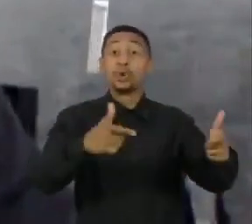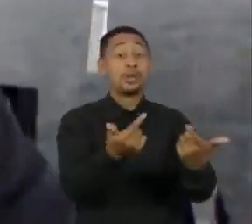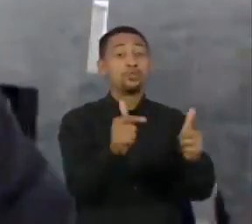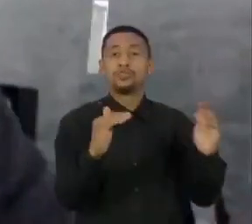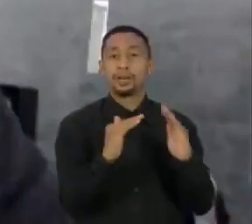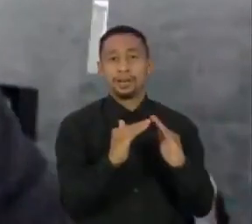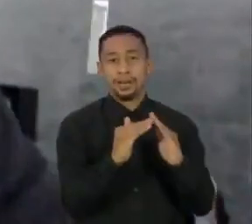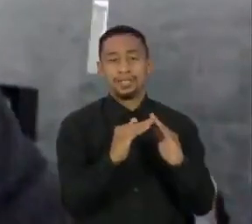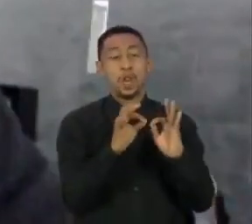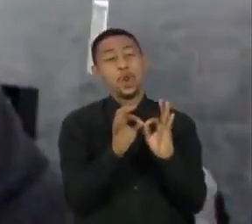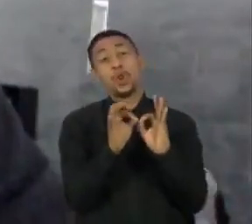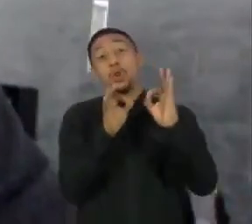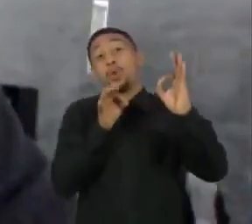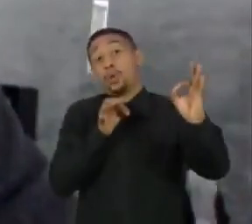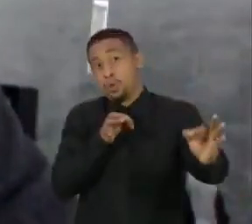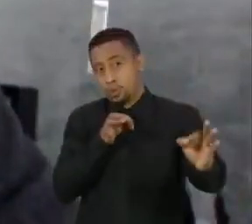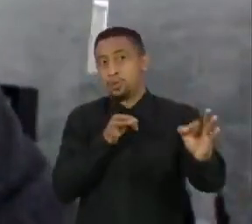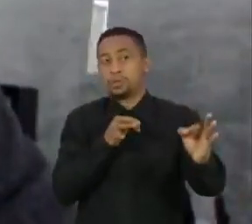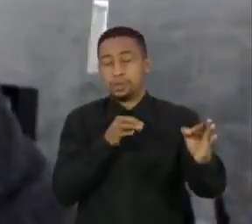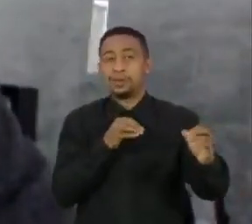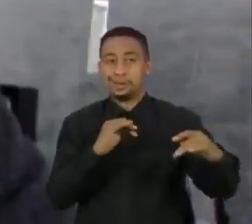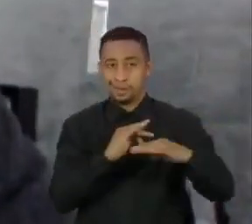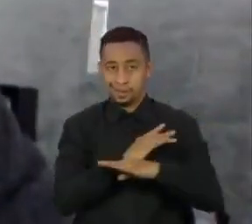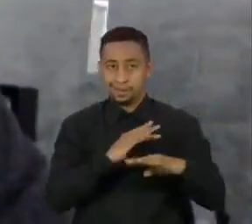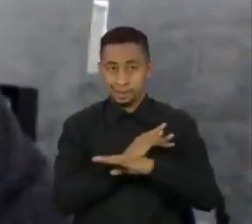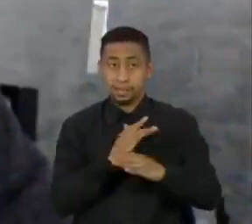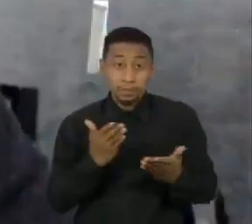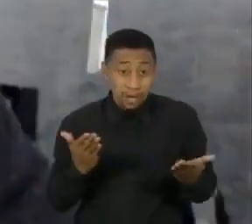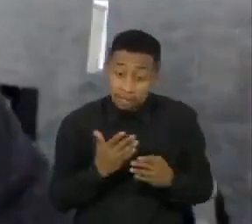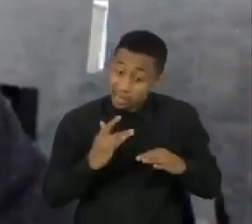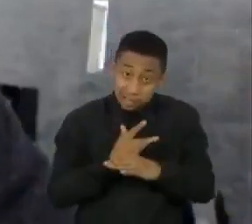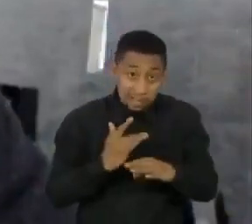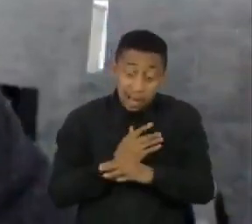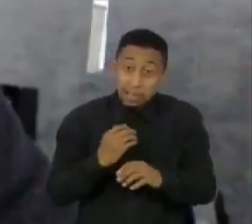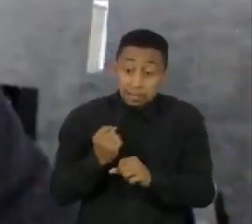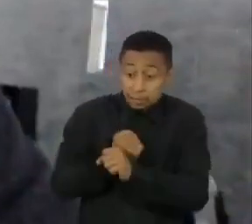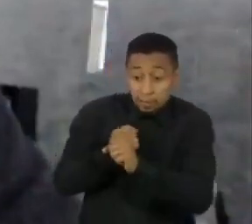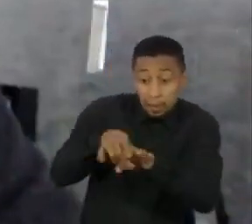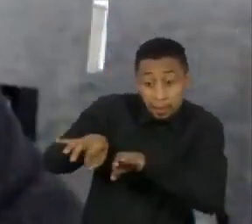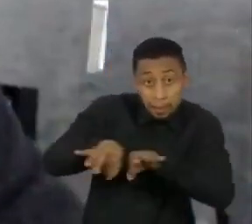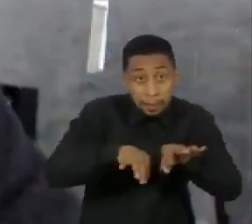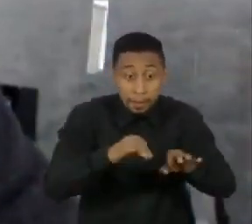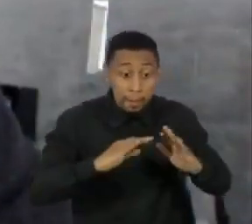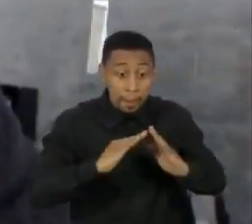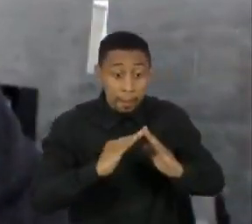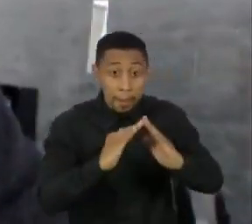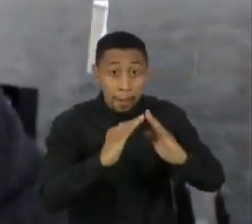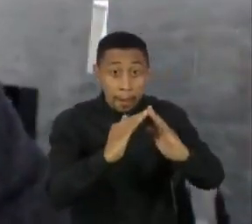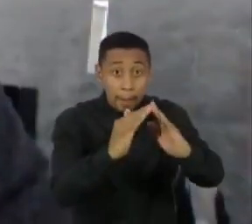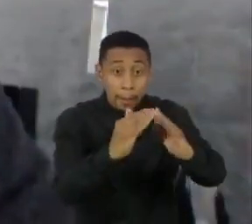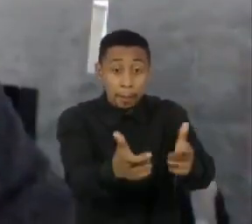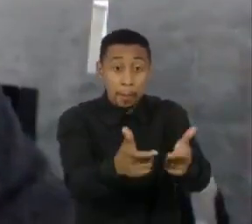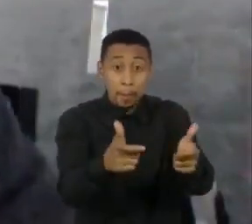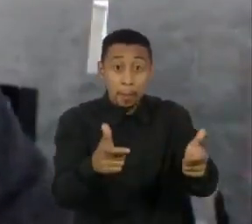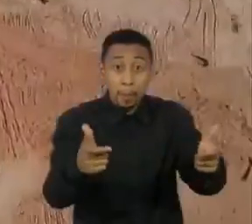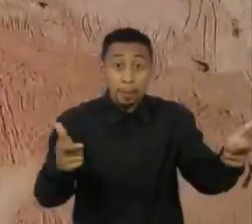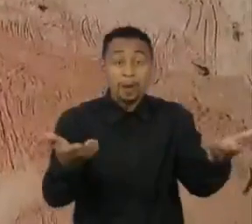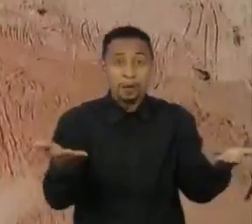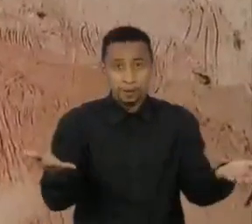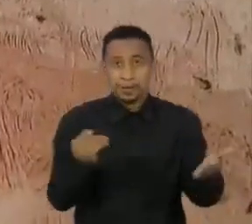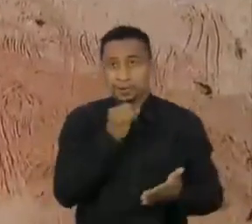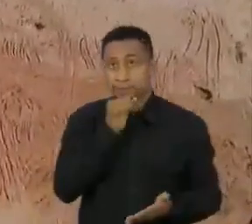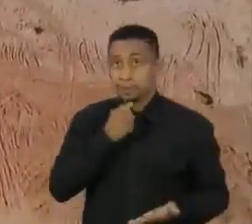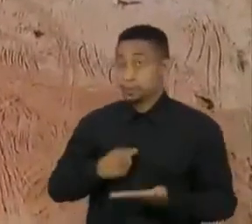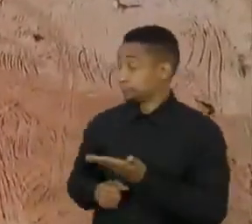afastados da cidade vamos assim e as cidades foram consumindo os espaços né então hoje o Aterro por